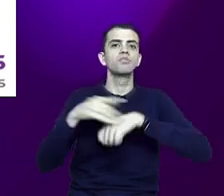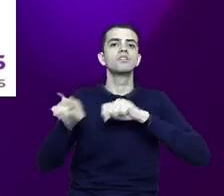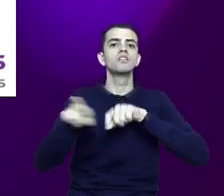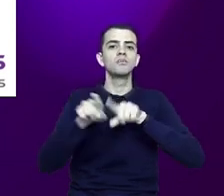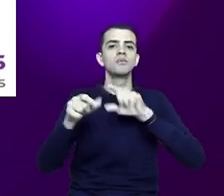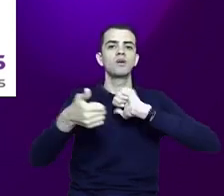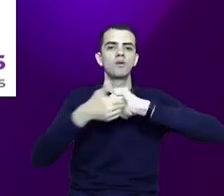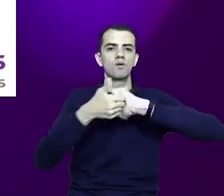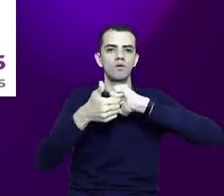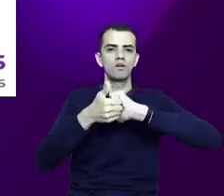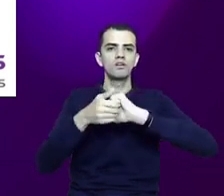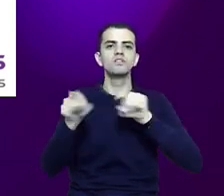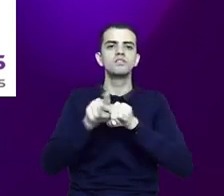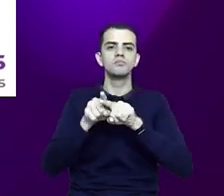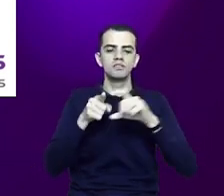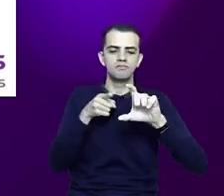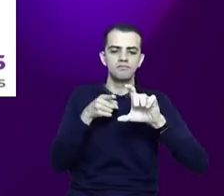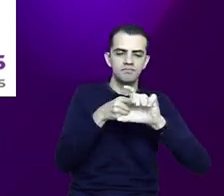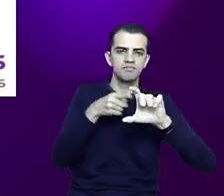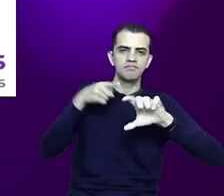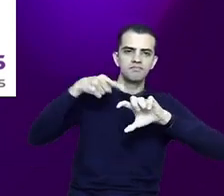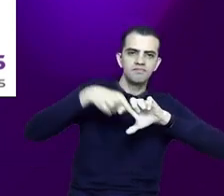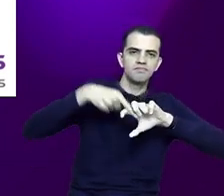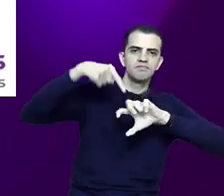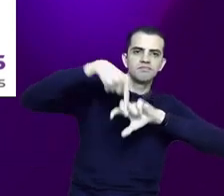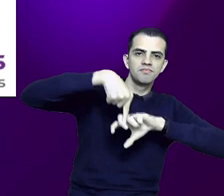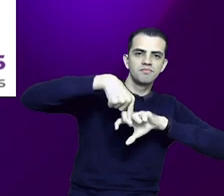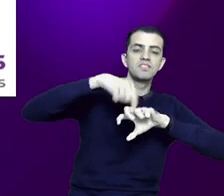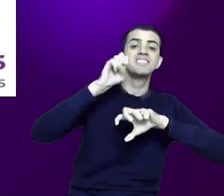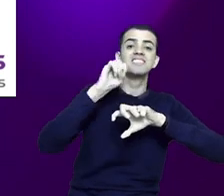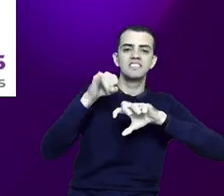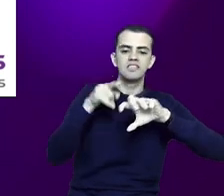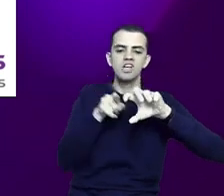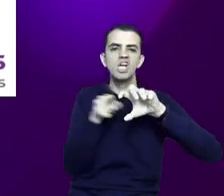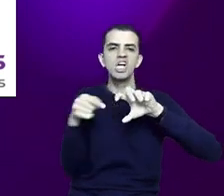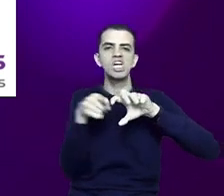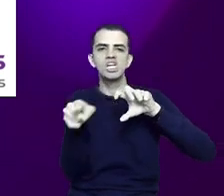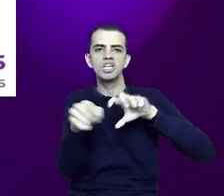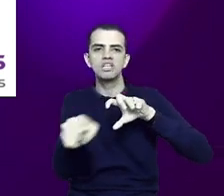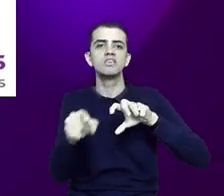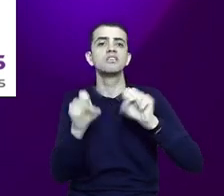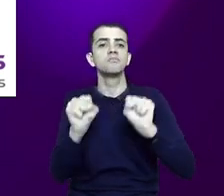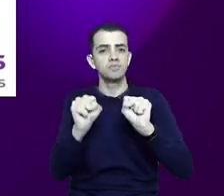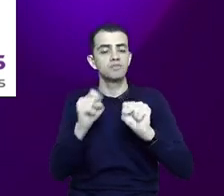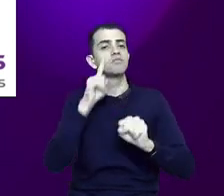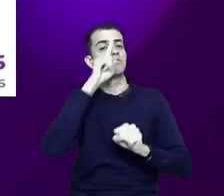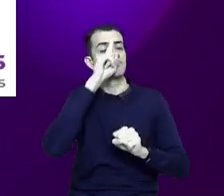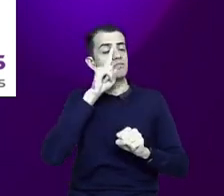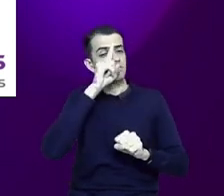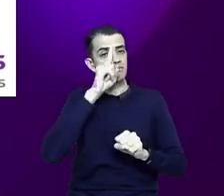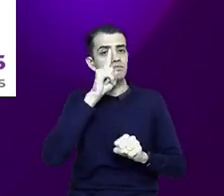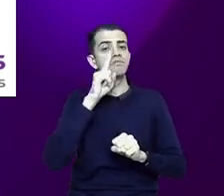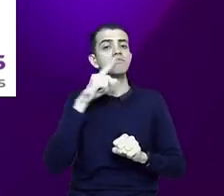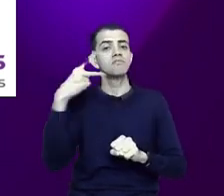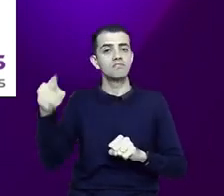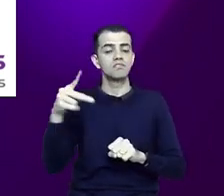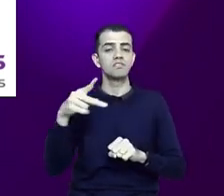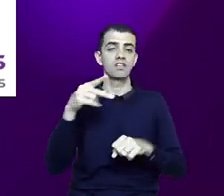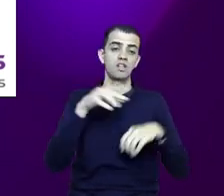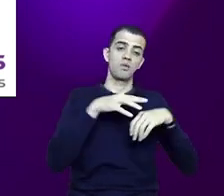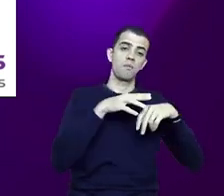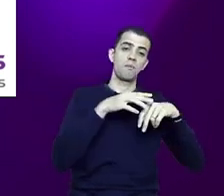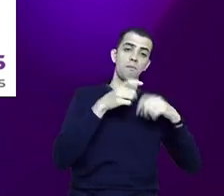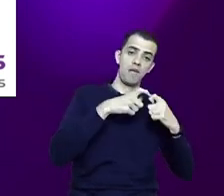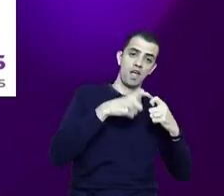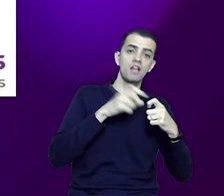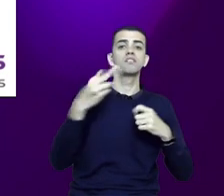mesmo de resultado e posicionamento dos parafusos. A falta de precisão ela pode levar a incorrer em riscos significativos tanto para o médico quanto para o